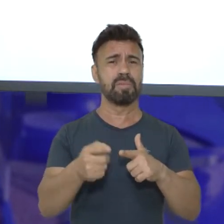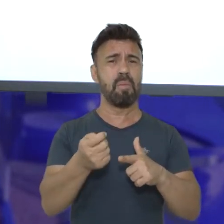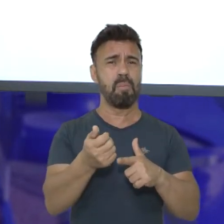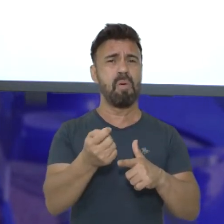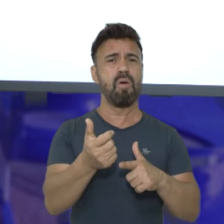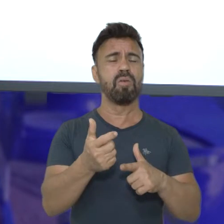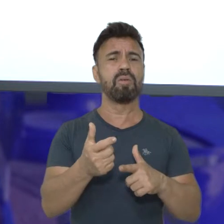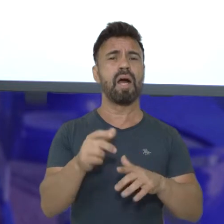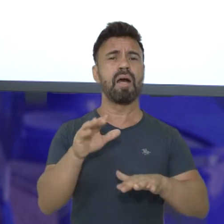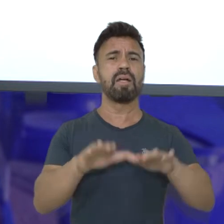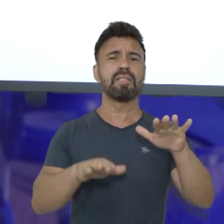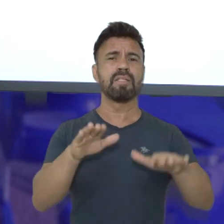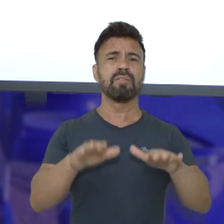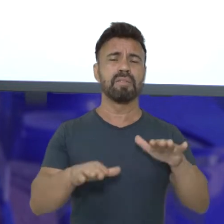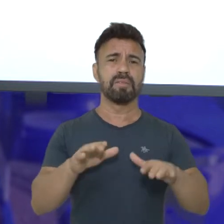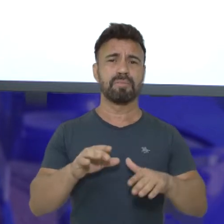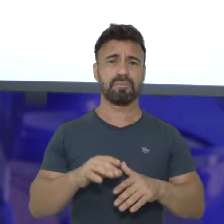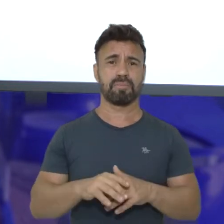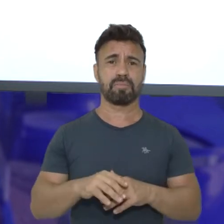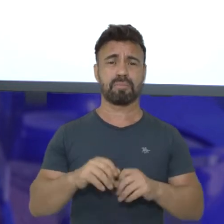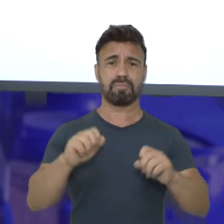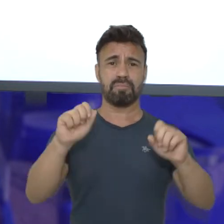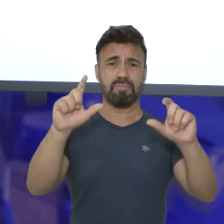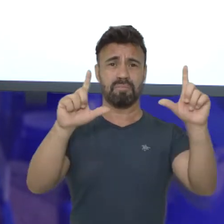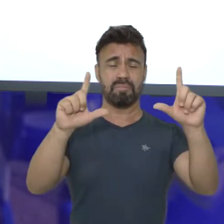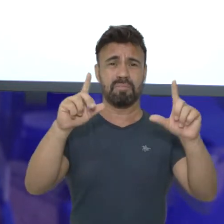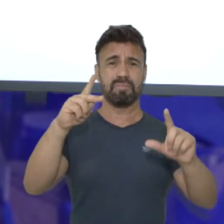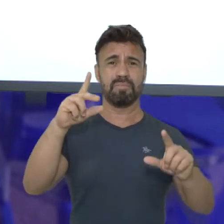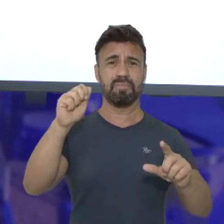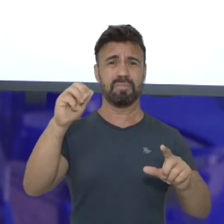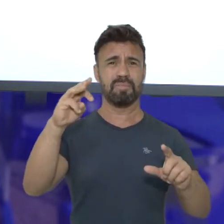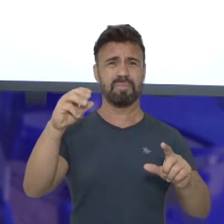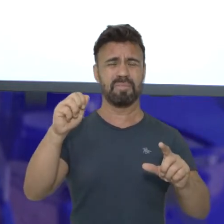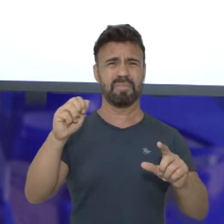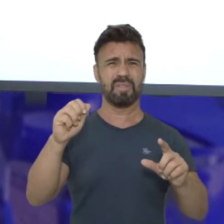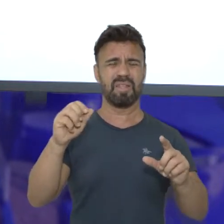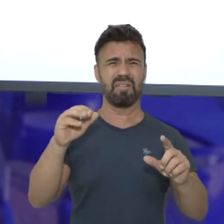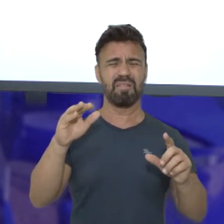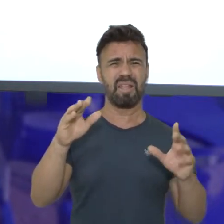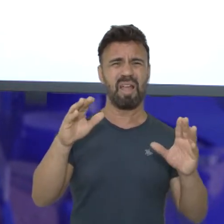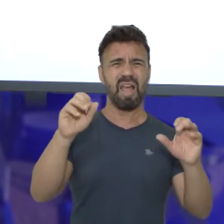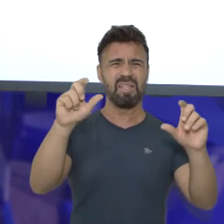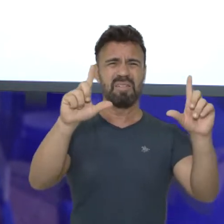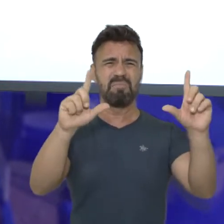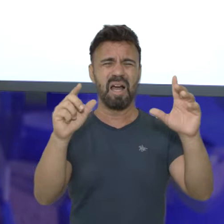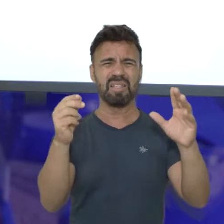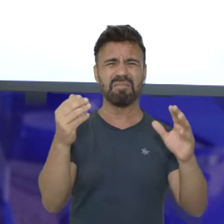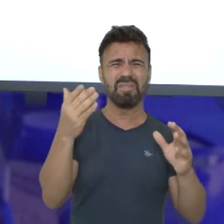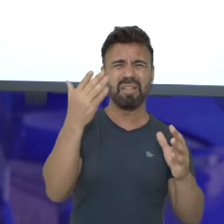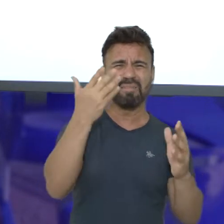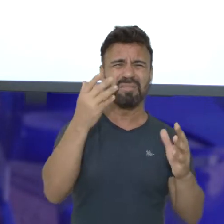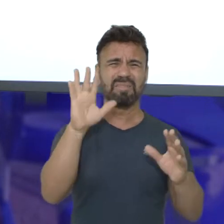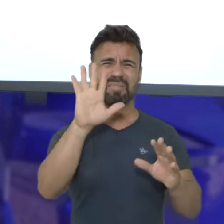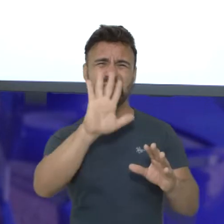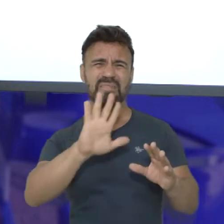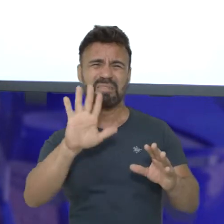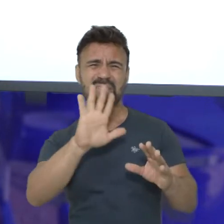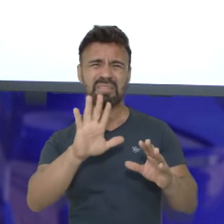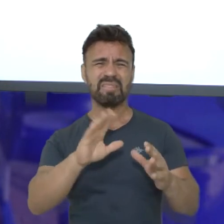às vezes, acontece da TV de plasma aparecer a imagem um pouquinho borrada, mediante essa